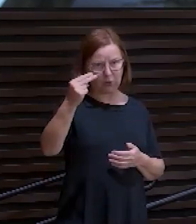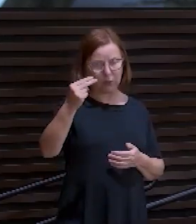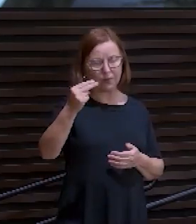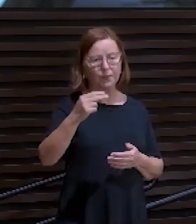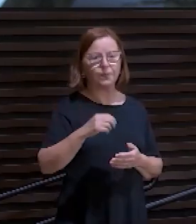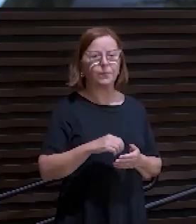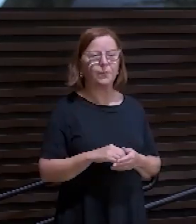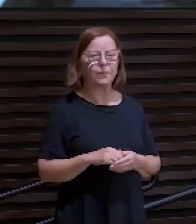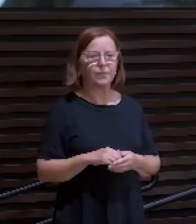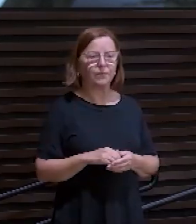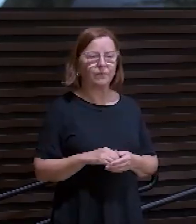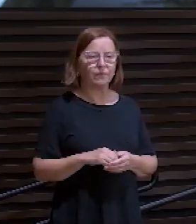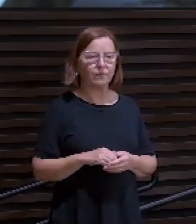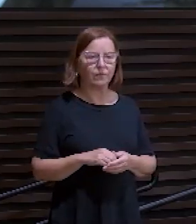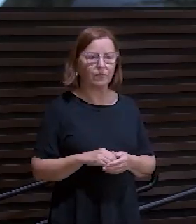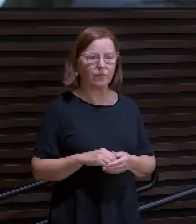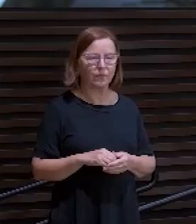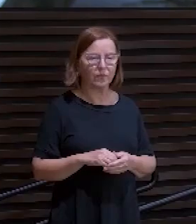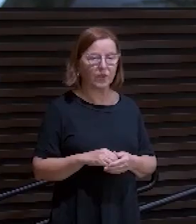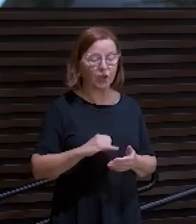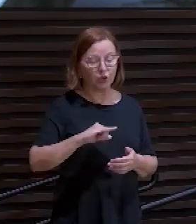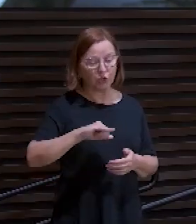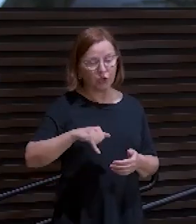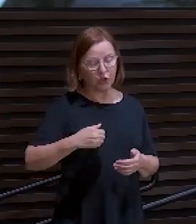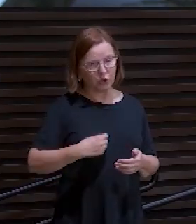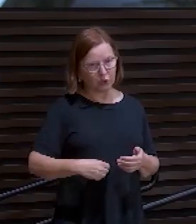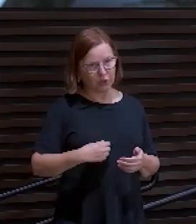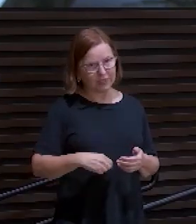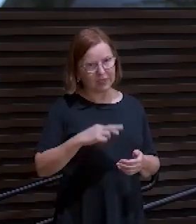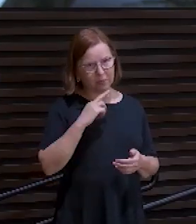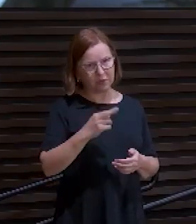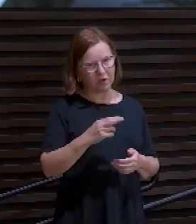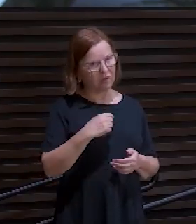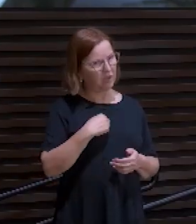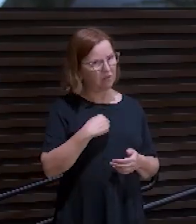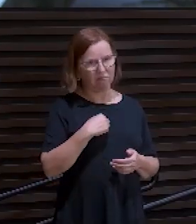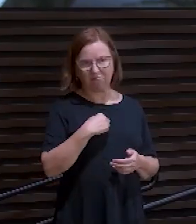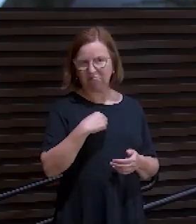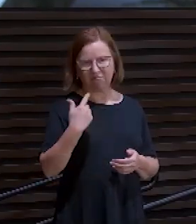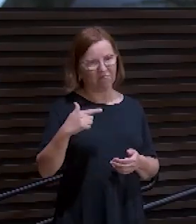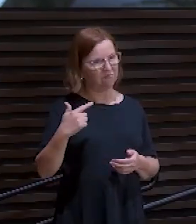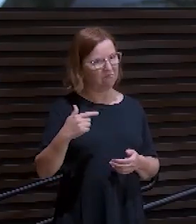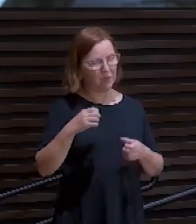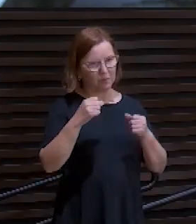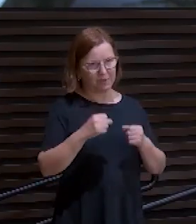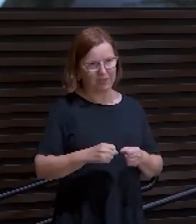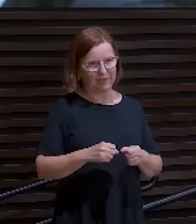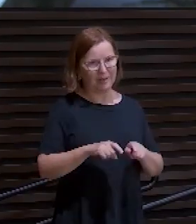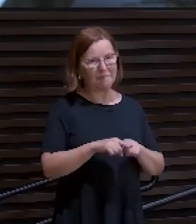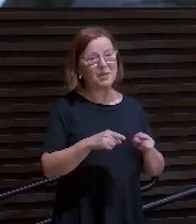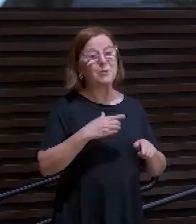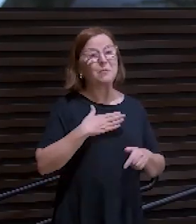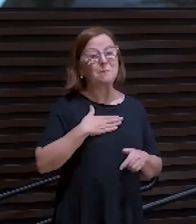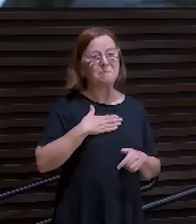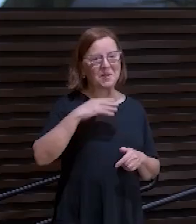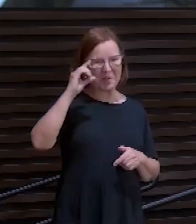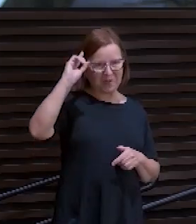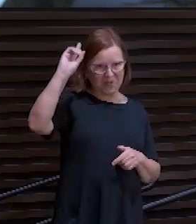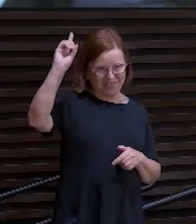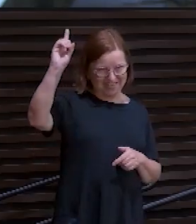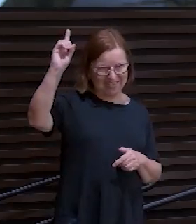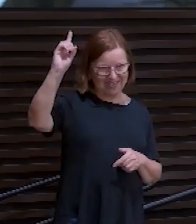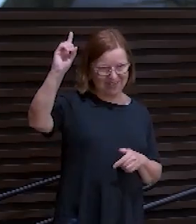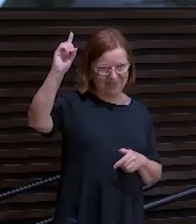José: eu não tenho poder para isso, mas o Deus a quem eu sirvo, se Ele